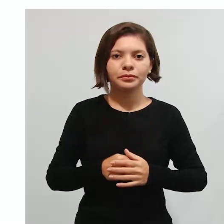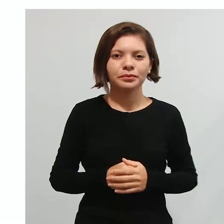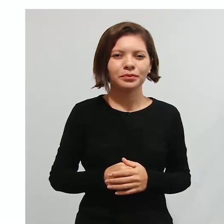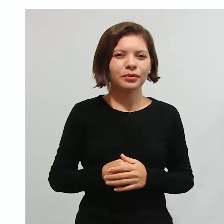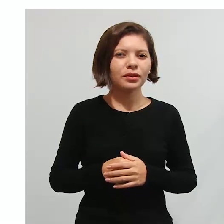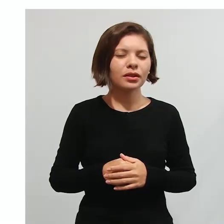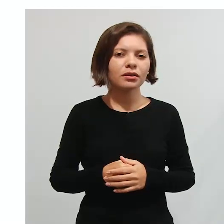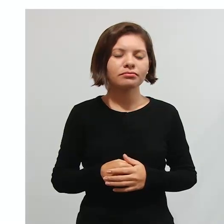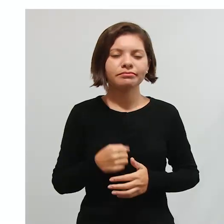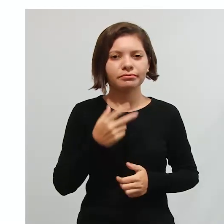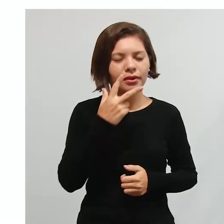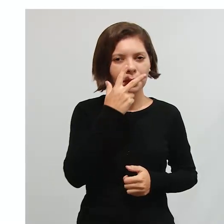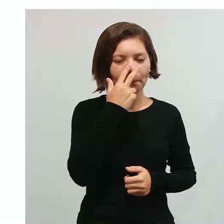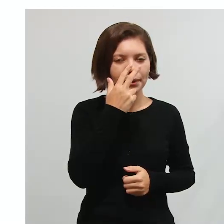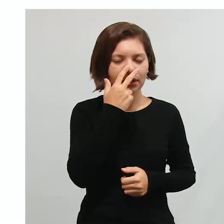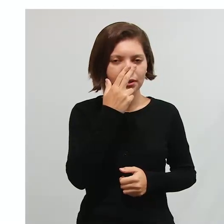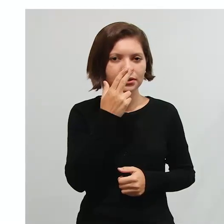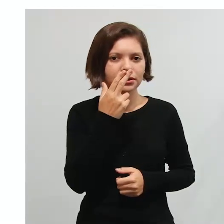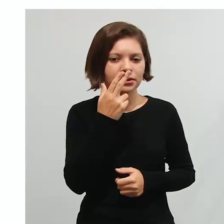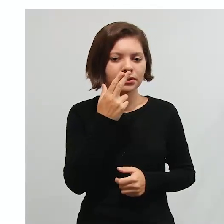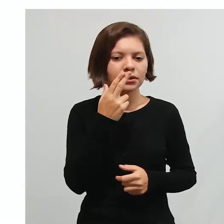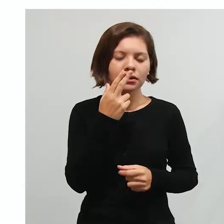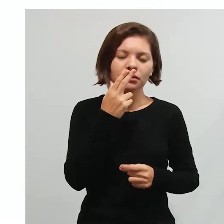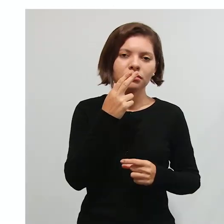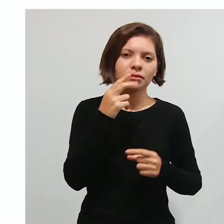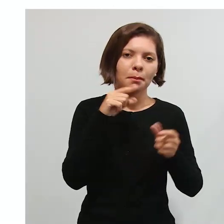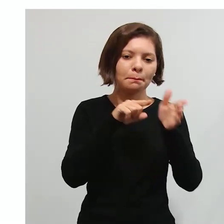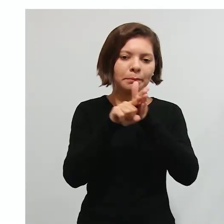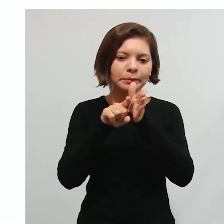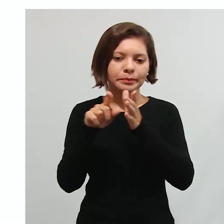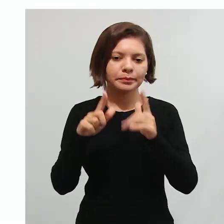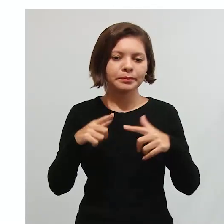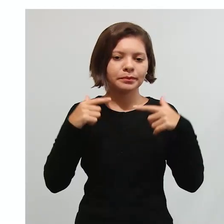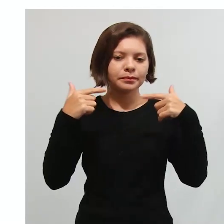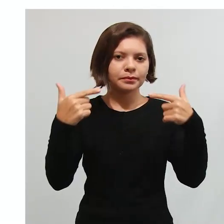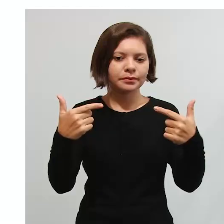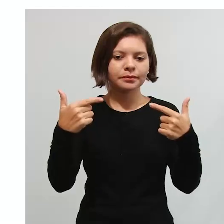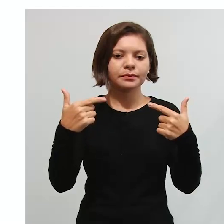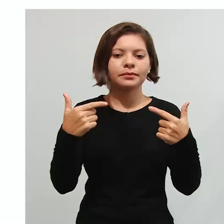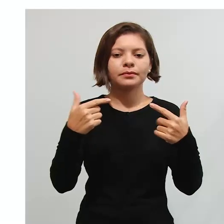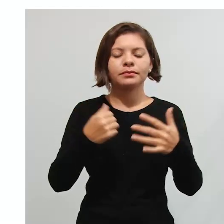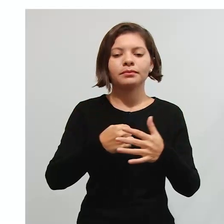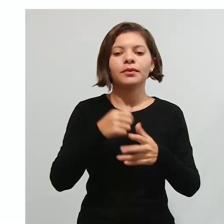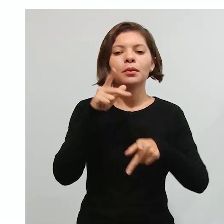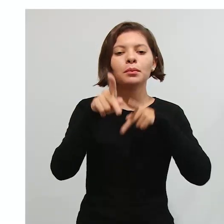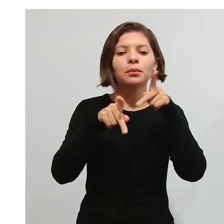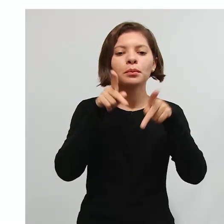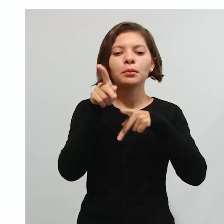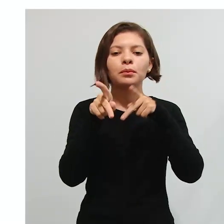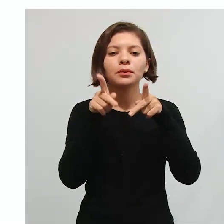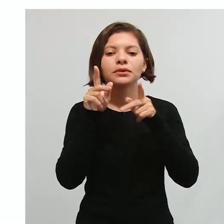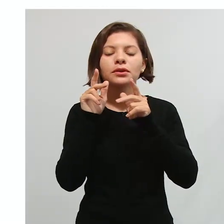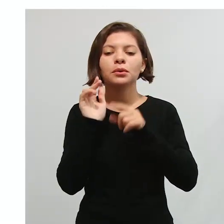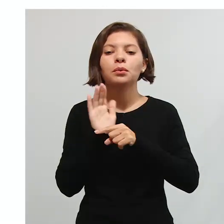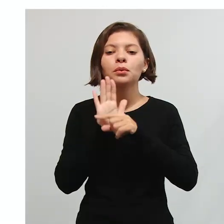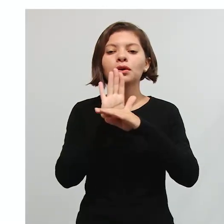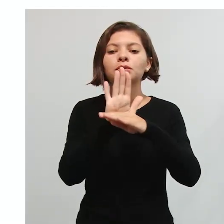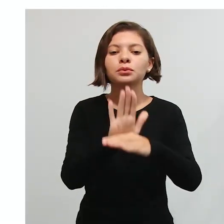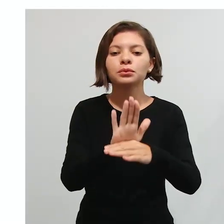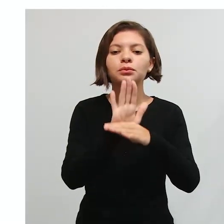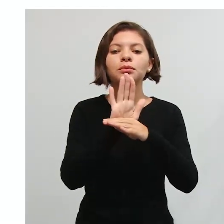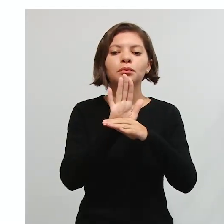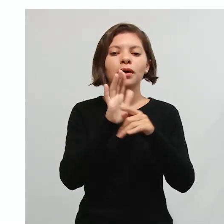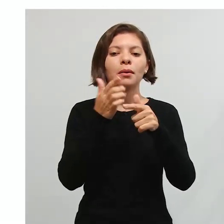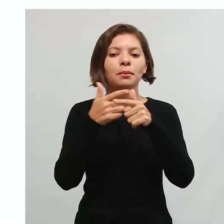pouco parecida Mas diferente da pesquisação né auxiliar a população envolvida identificar por si mesma os